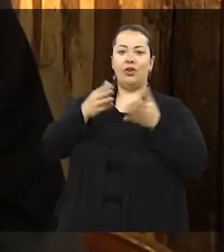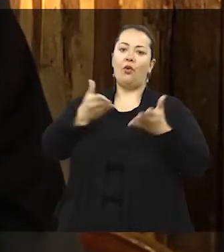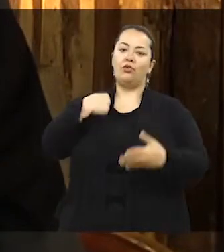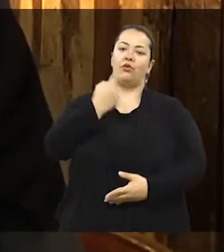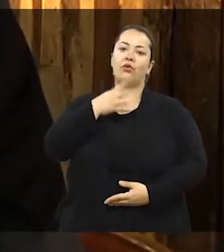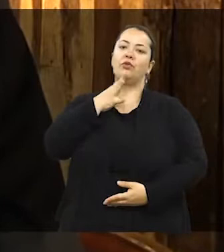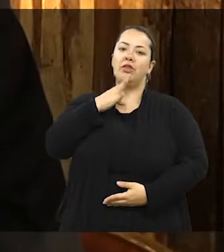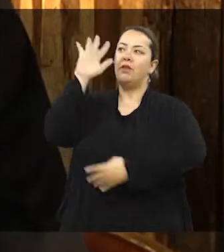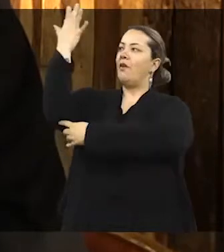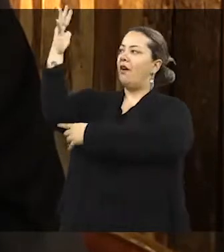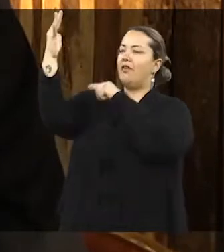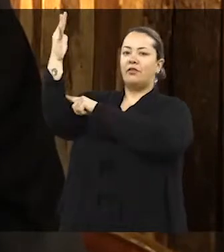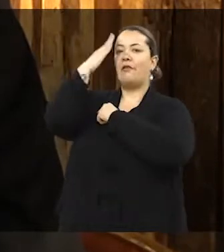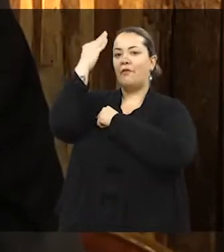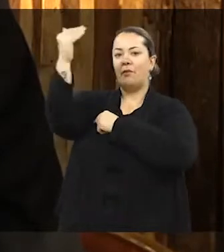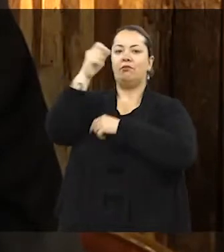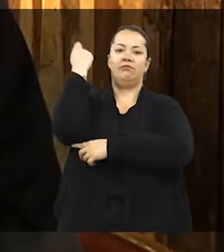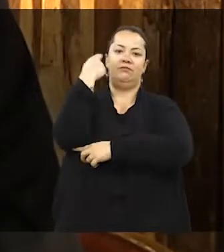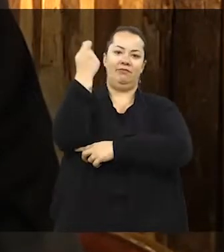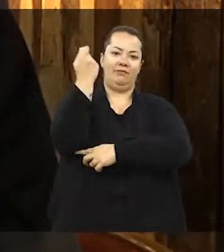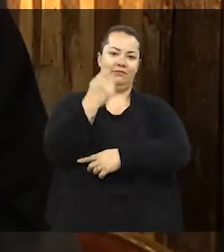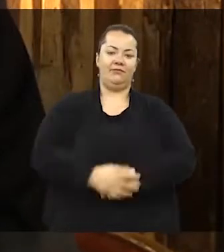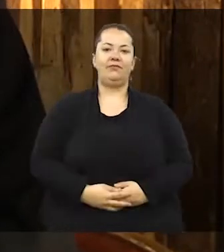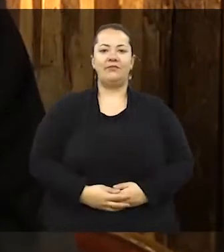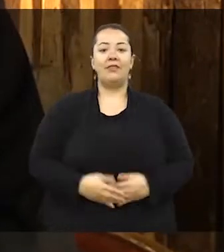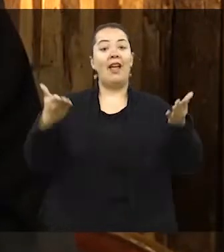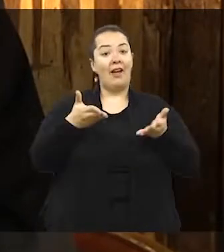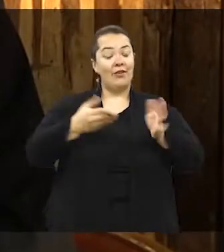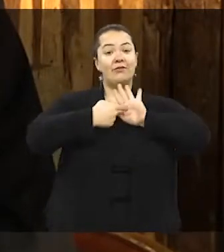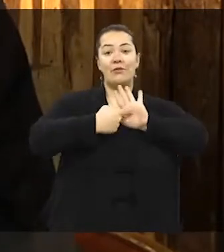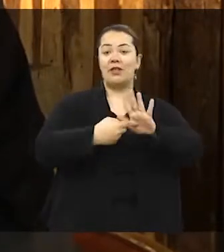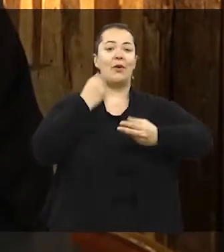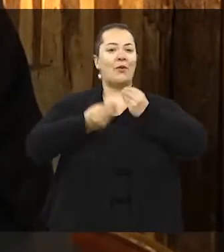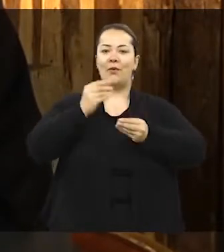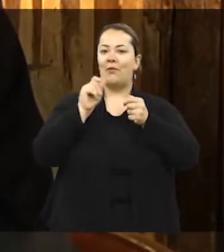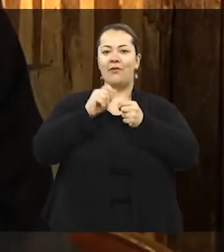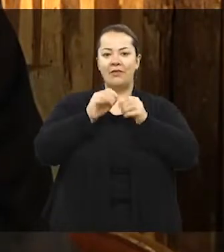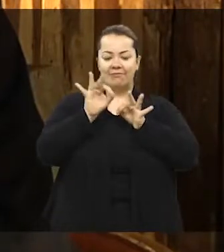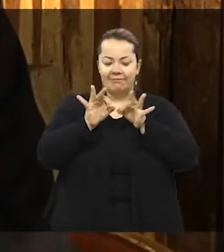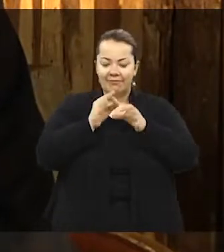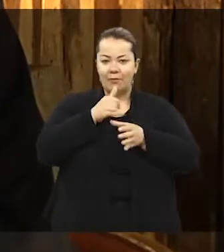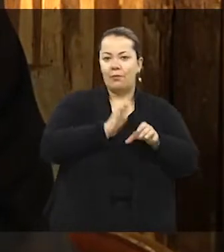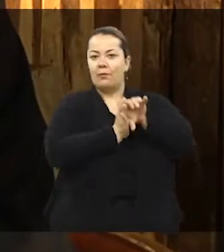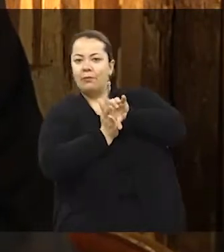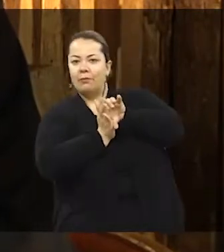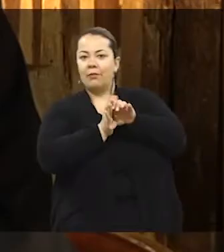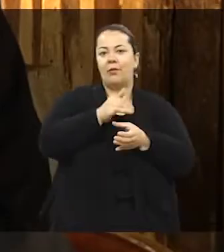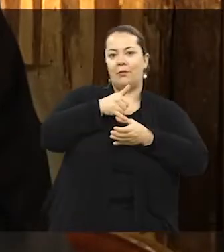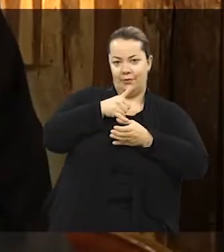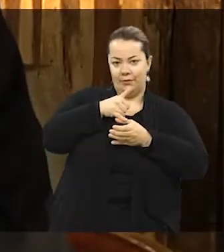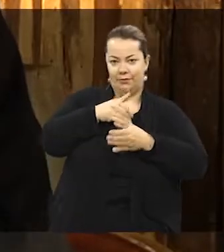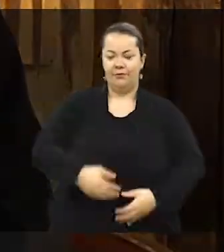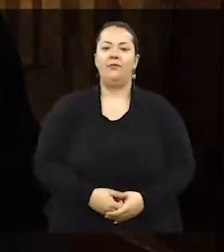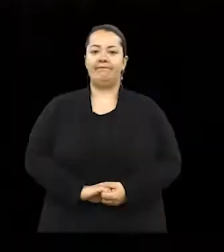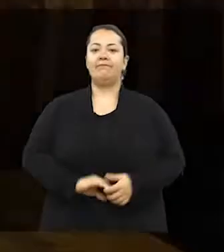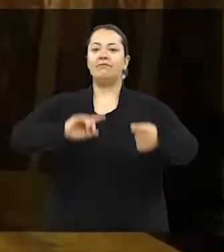é reconhecida como a árvore símbolo do Rio Grande do Sul. E agora demonstrarei como fazer o